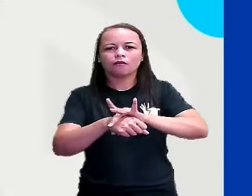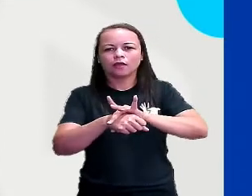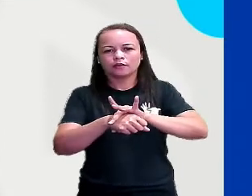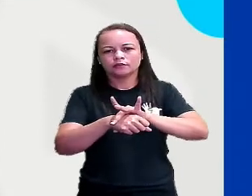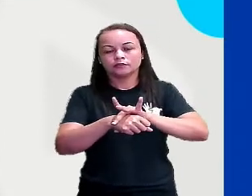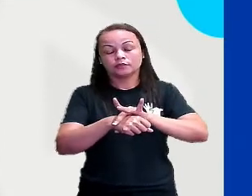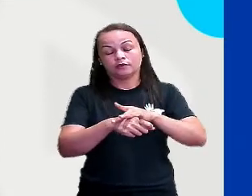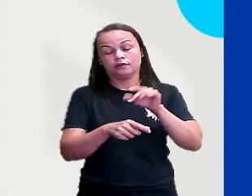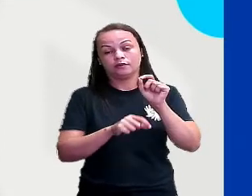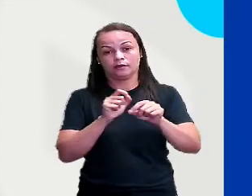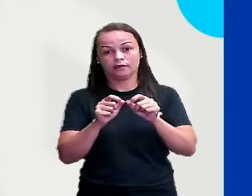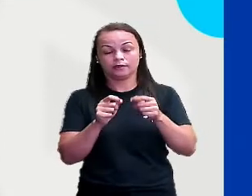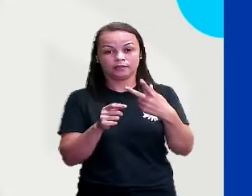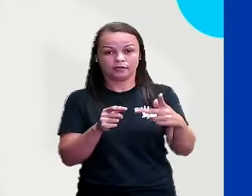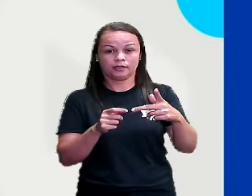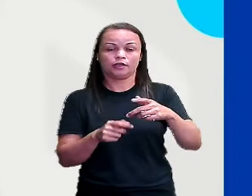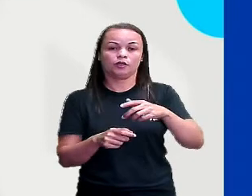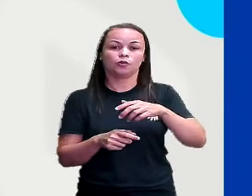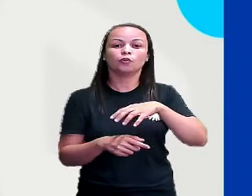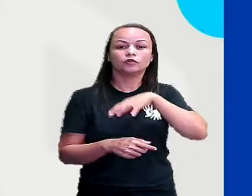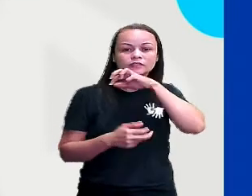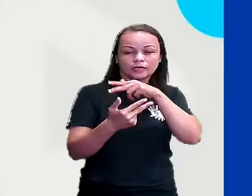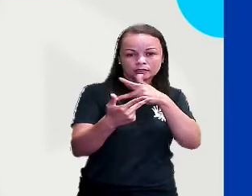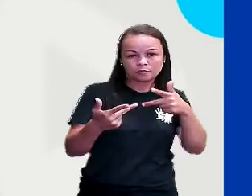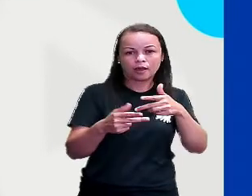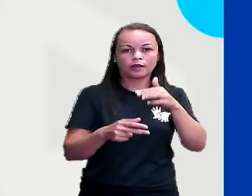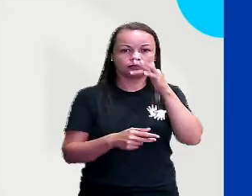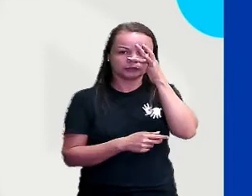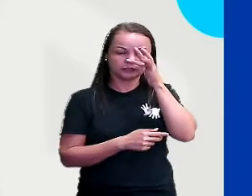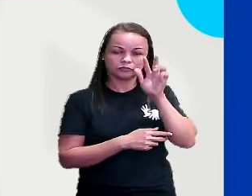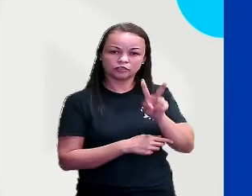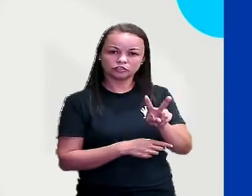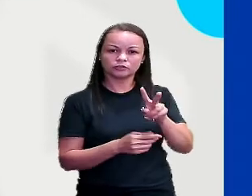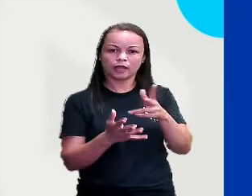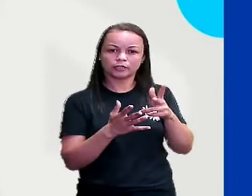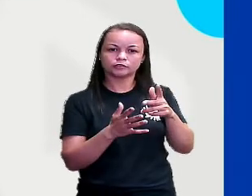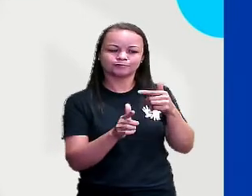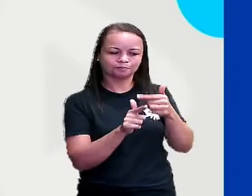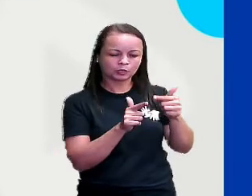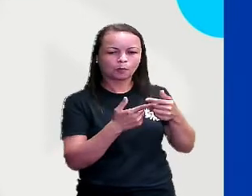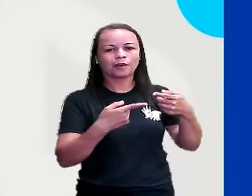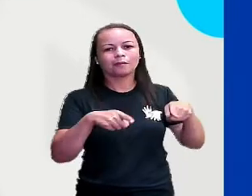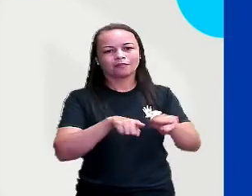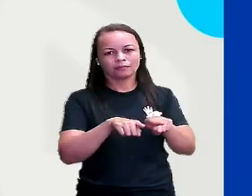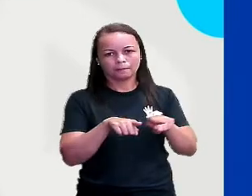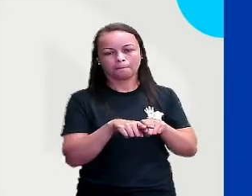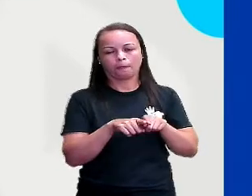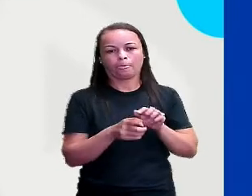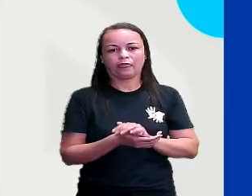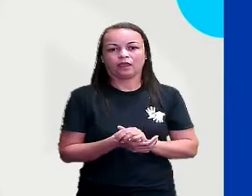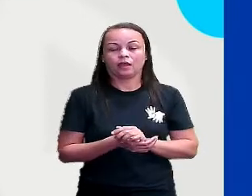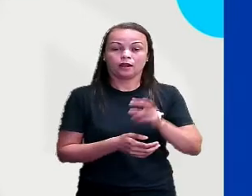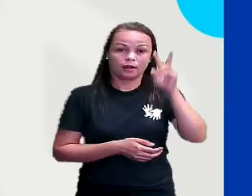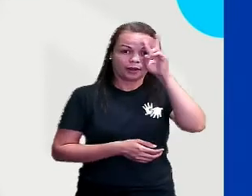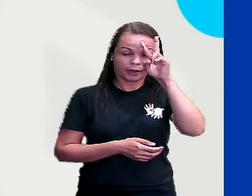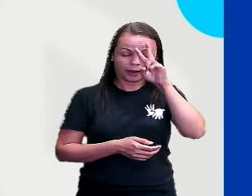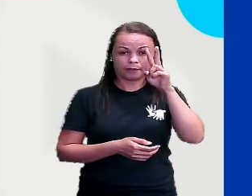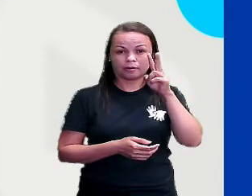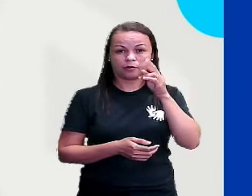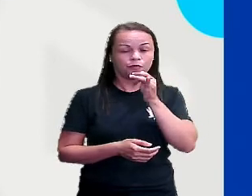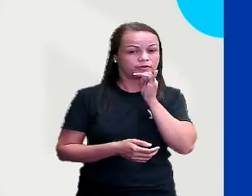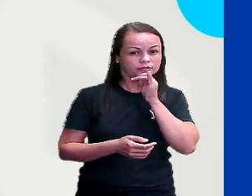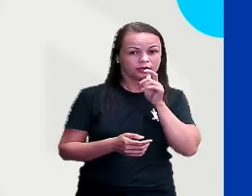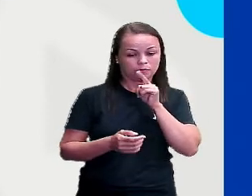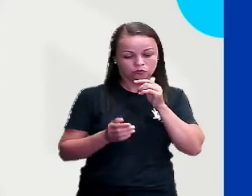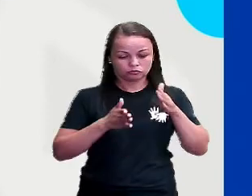as espécies de animais e vegetais, elas foram afetadas, tá certo? Lembram lá do exemplo do rio que eu tinha dado para